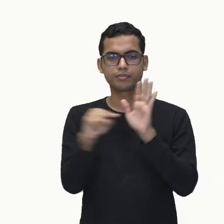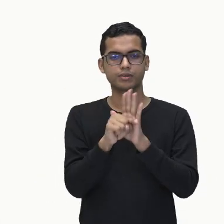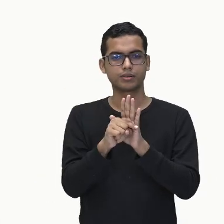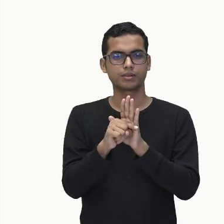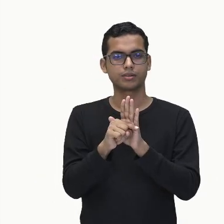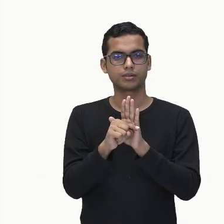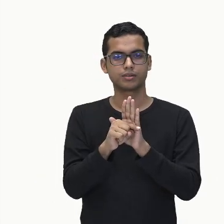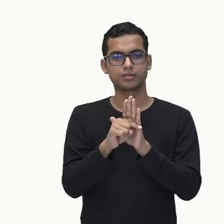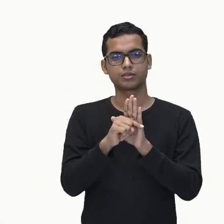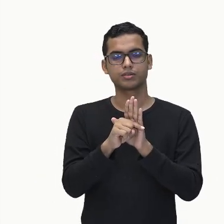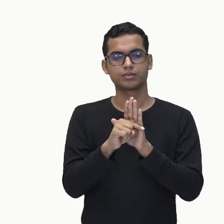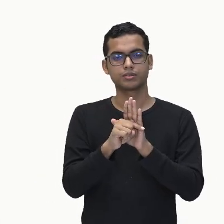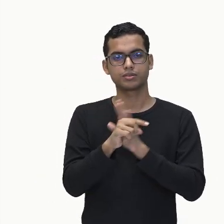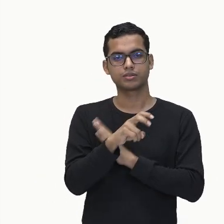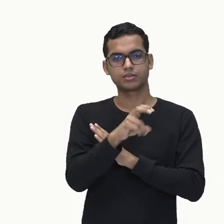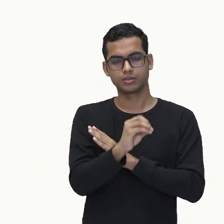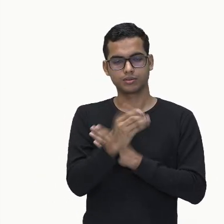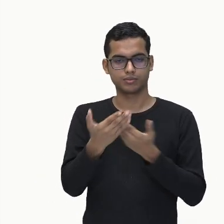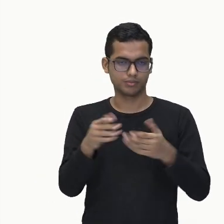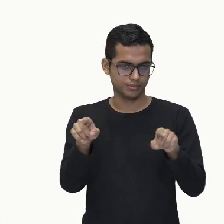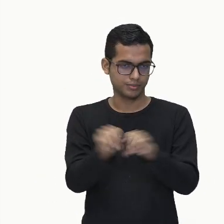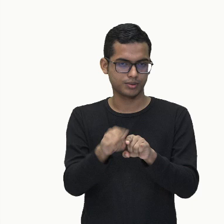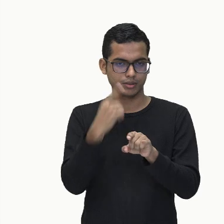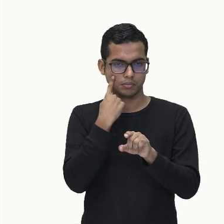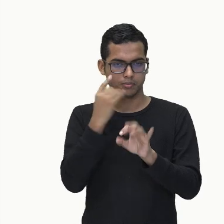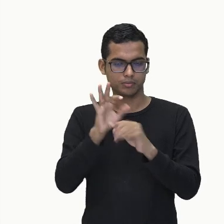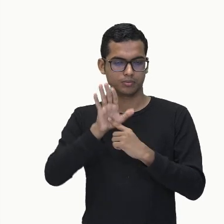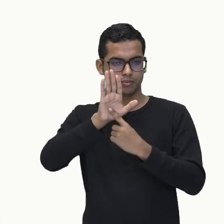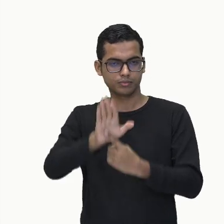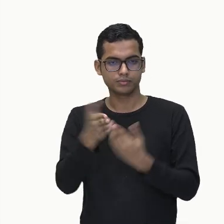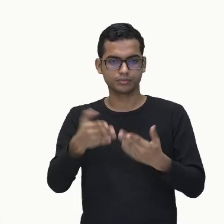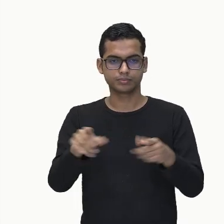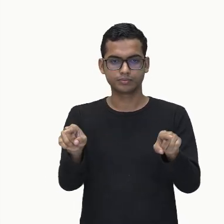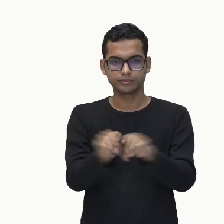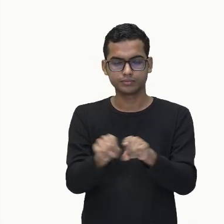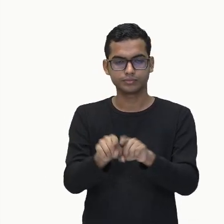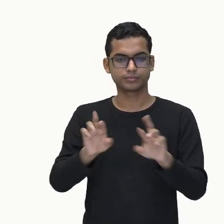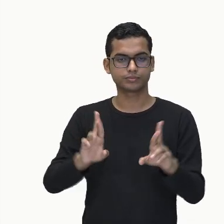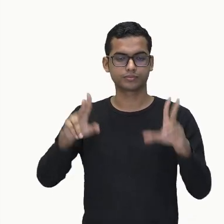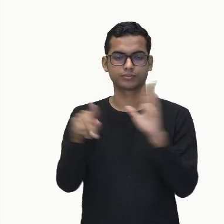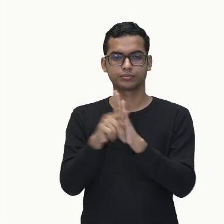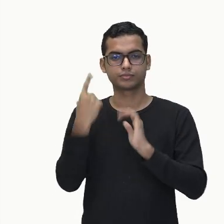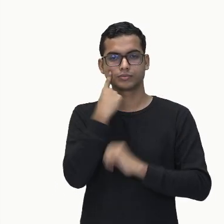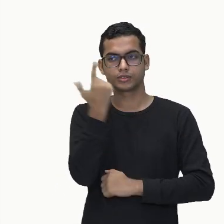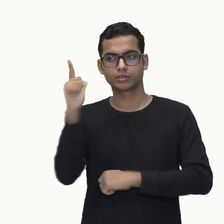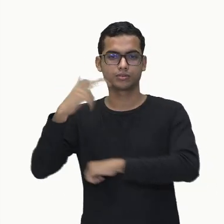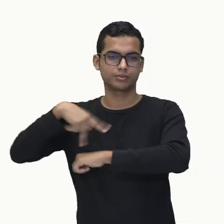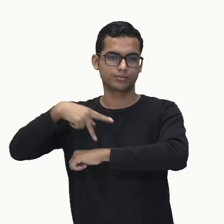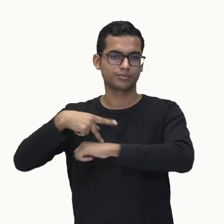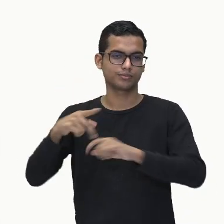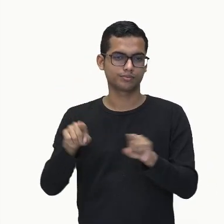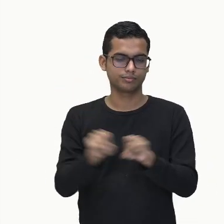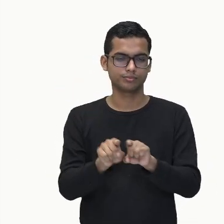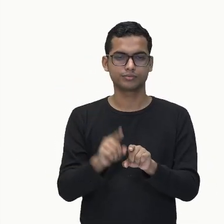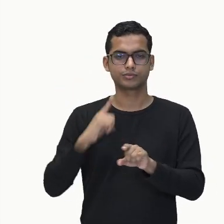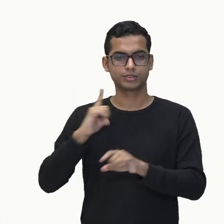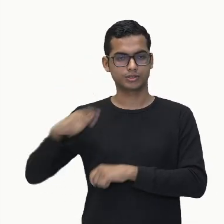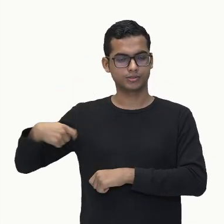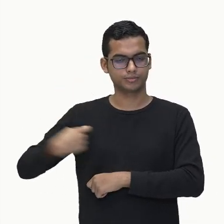Panamá Colômbia é dessa forma que se fala isso é bem diferente da nossa cultura portuguesa né